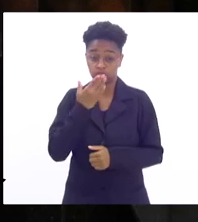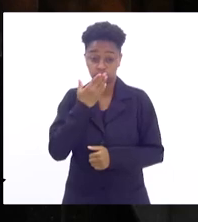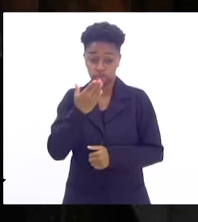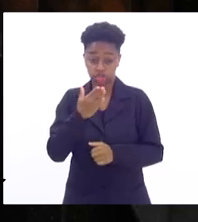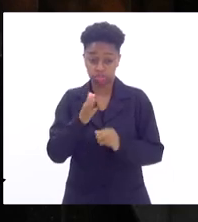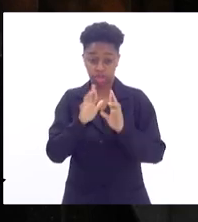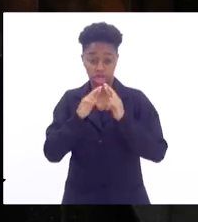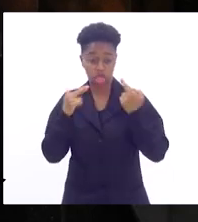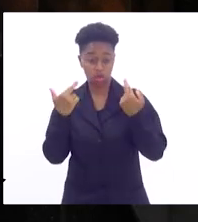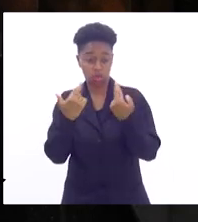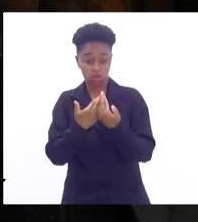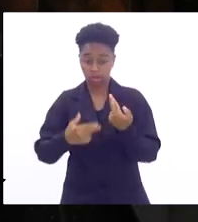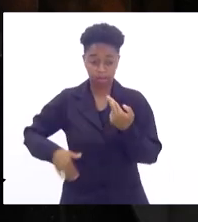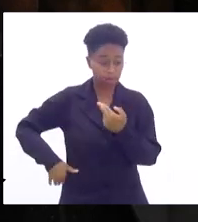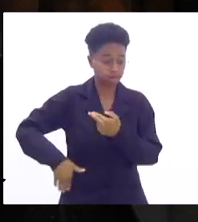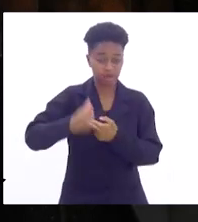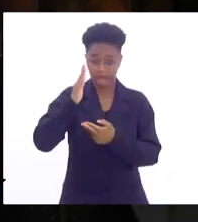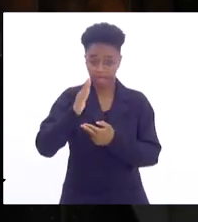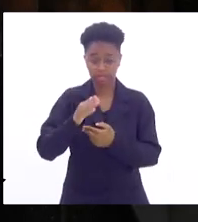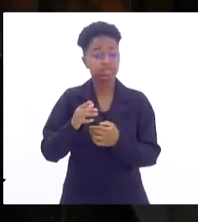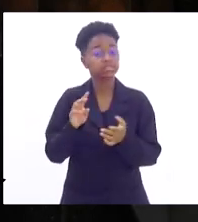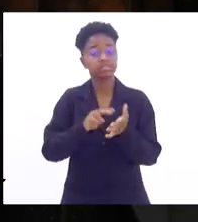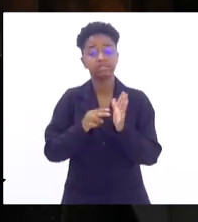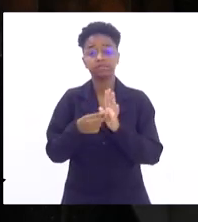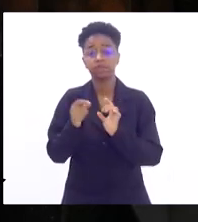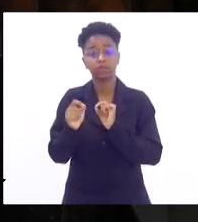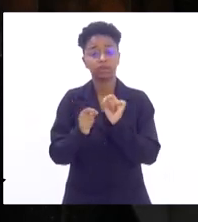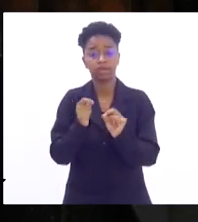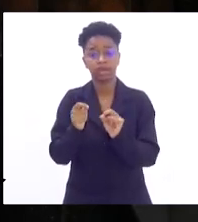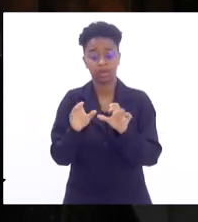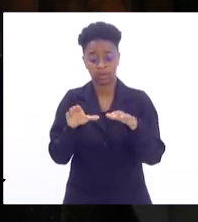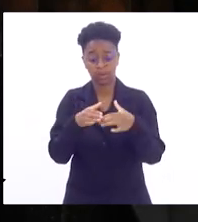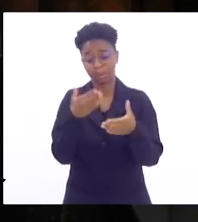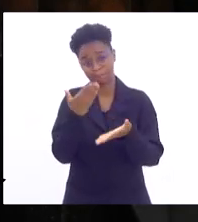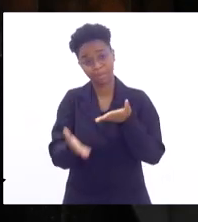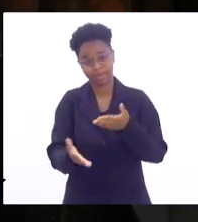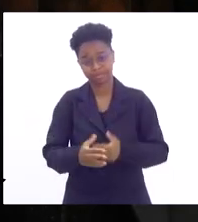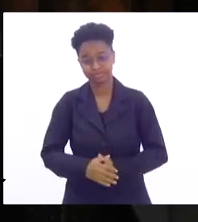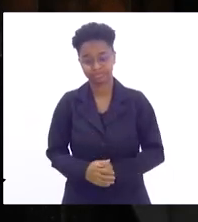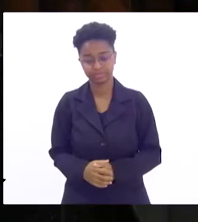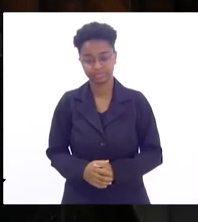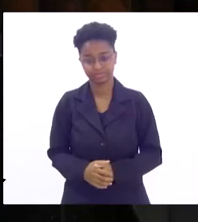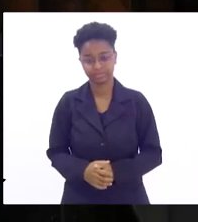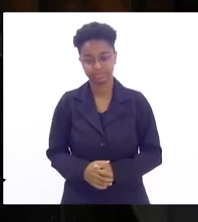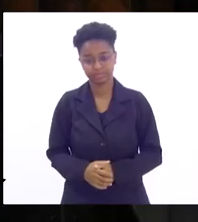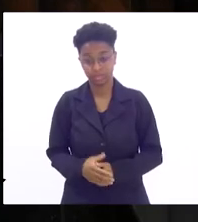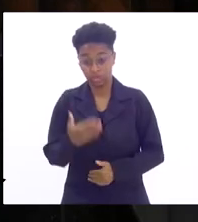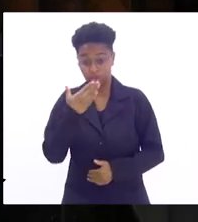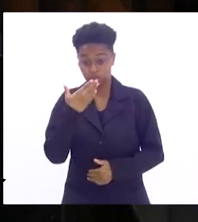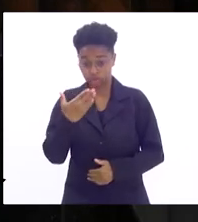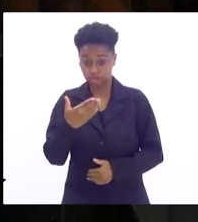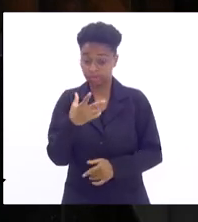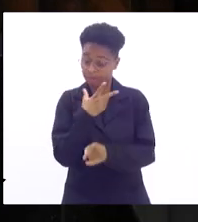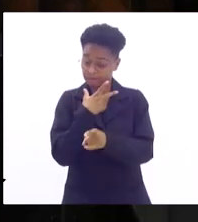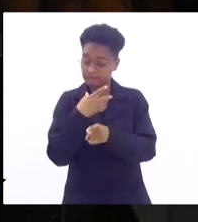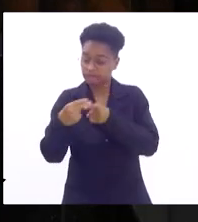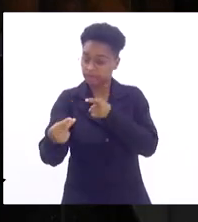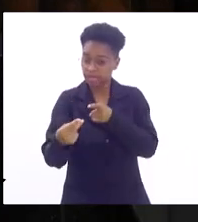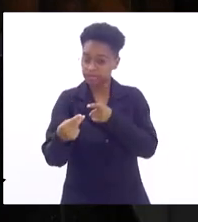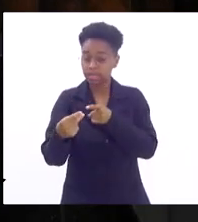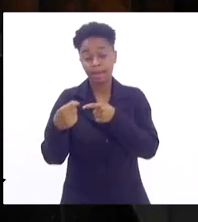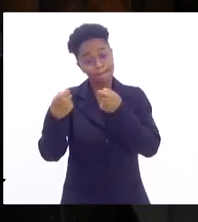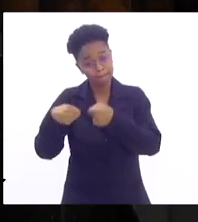que vamos tá escrito que será um time perdedor os times vencedores